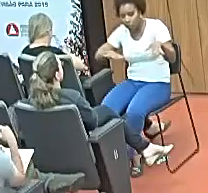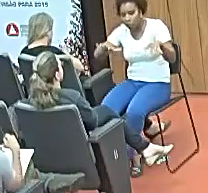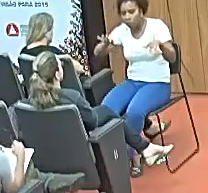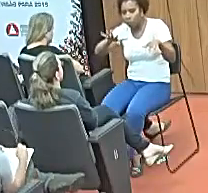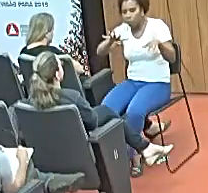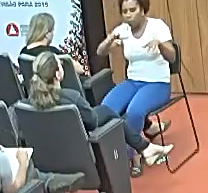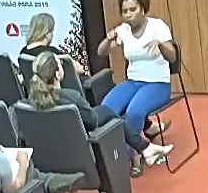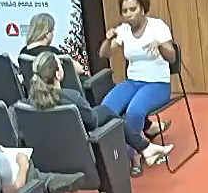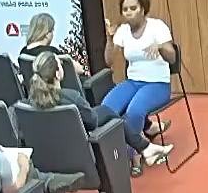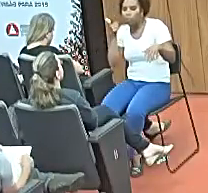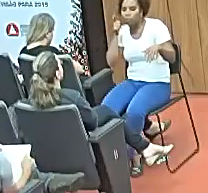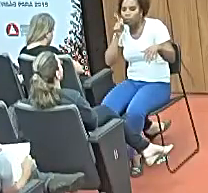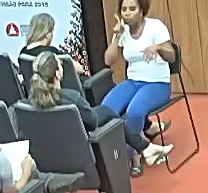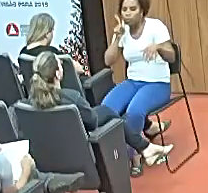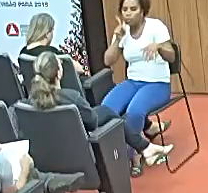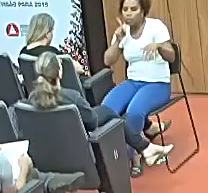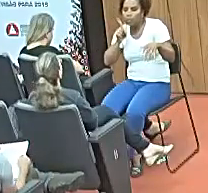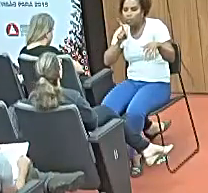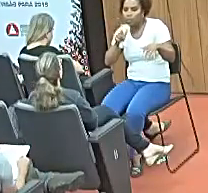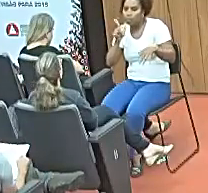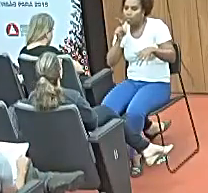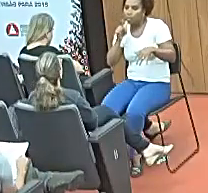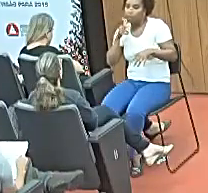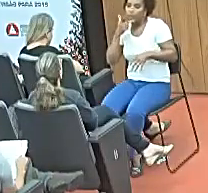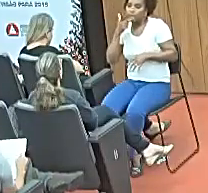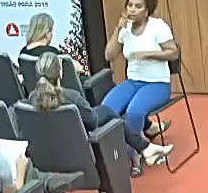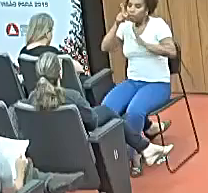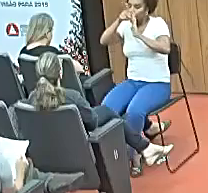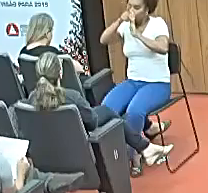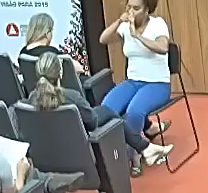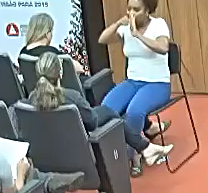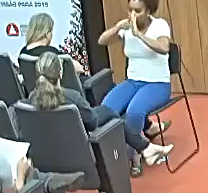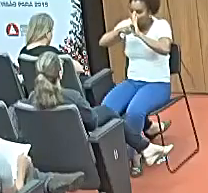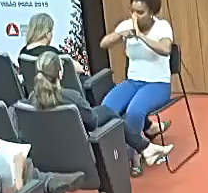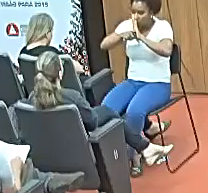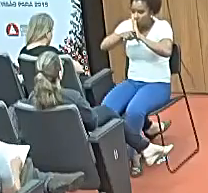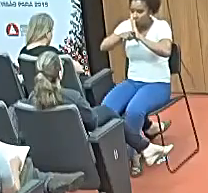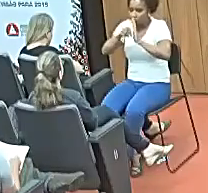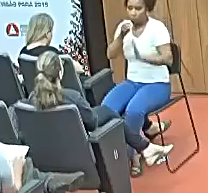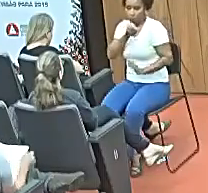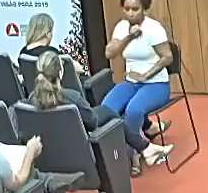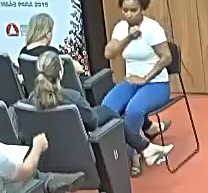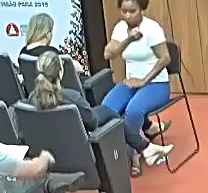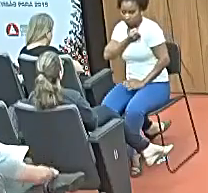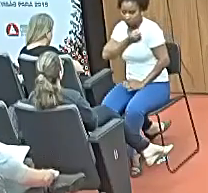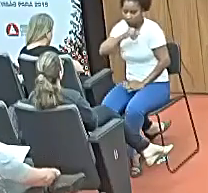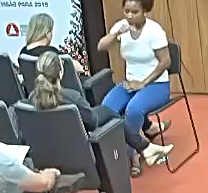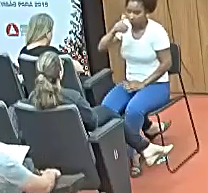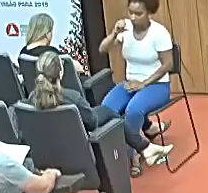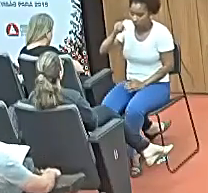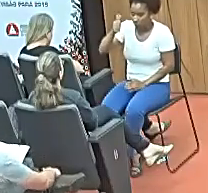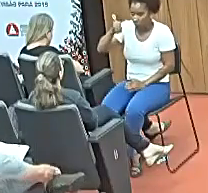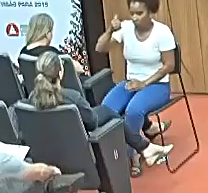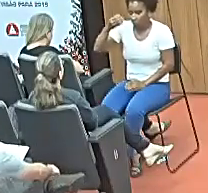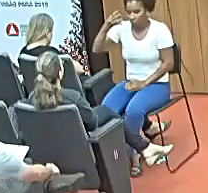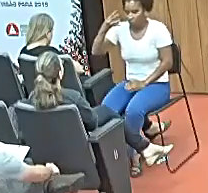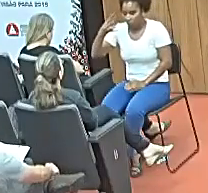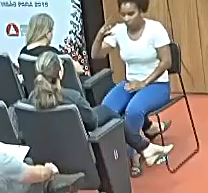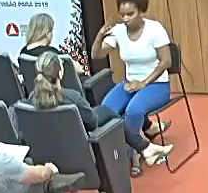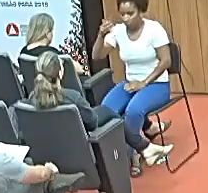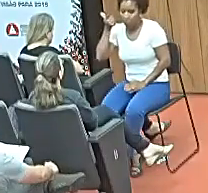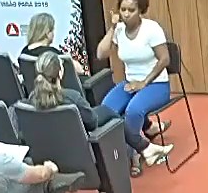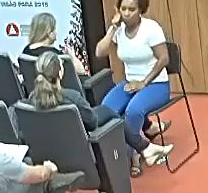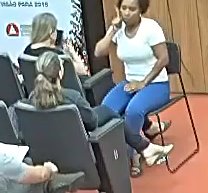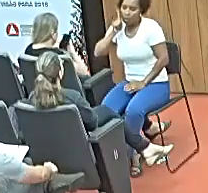no programa 1014 estudos projetos e obras para implantação e melhoria do sistema